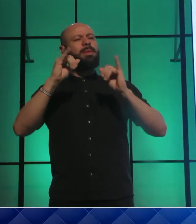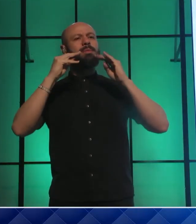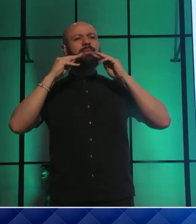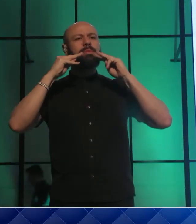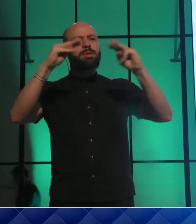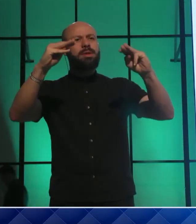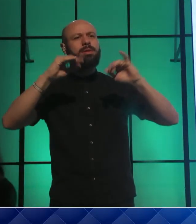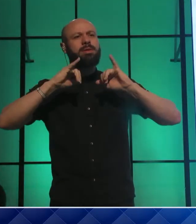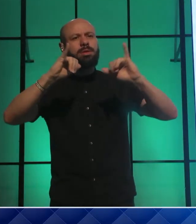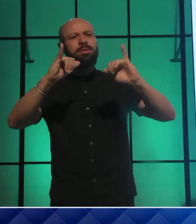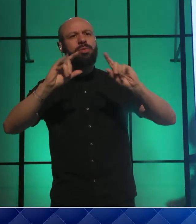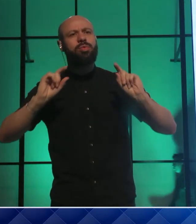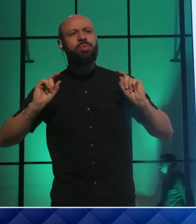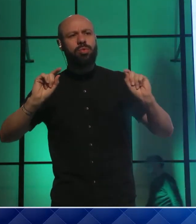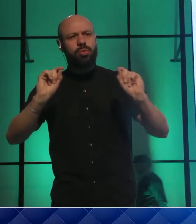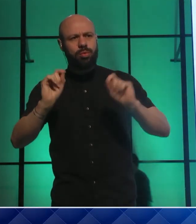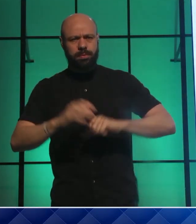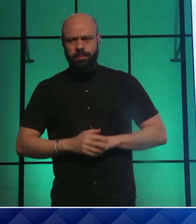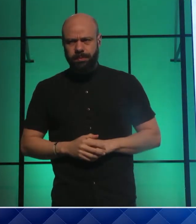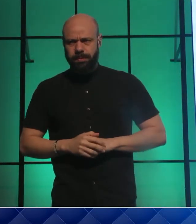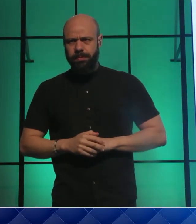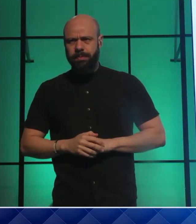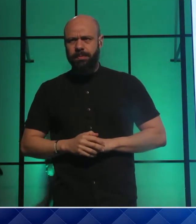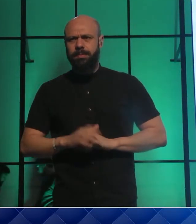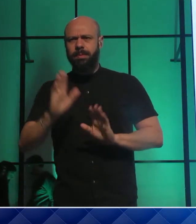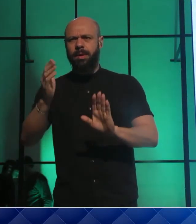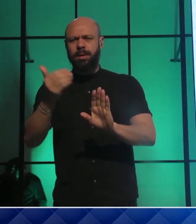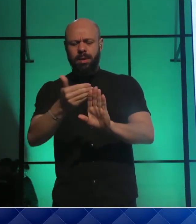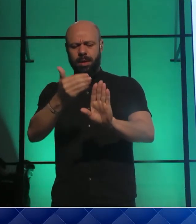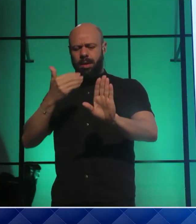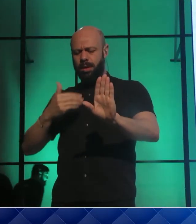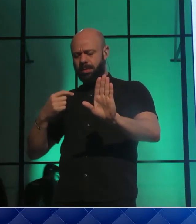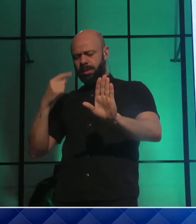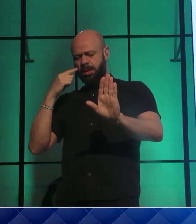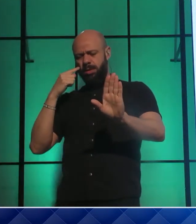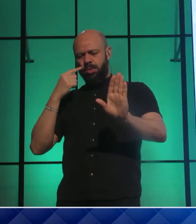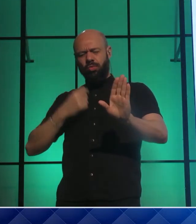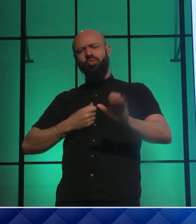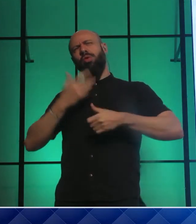com vocês, mas antes eu preciso confessar uma coisa.